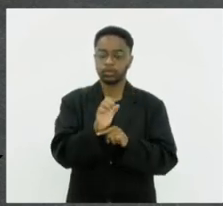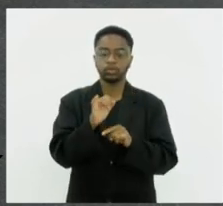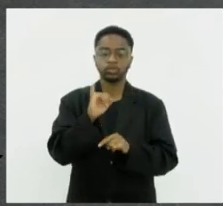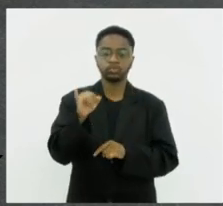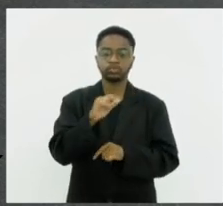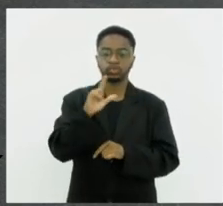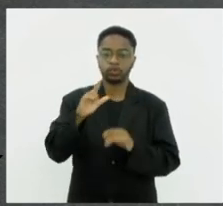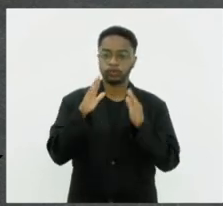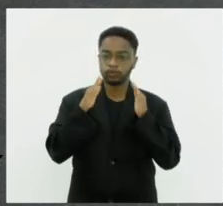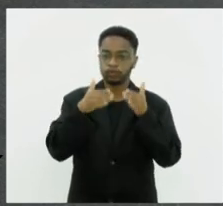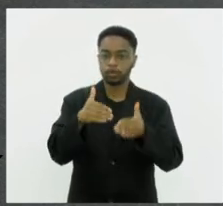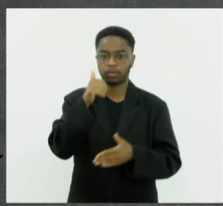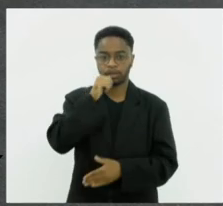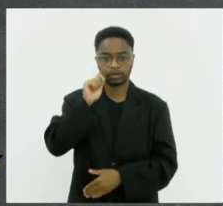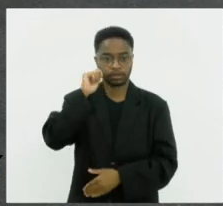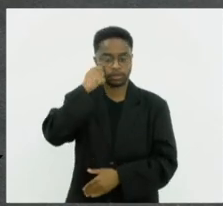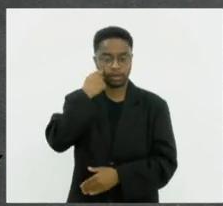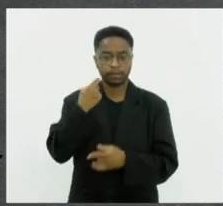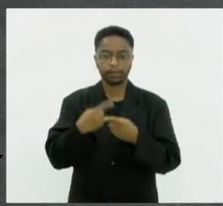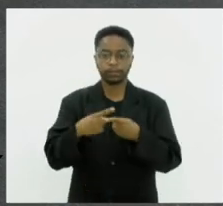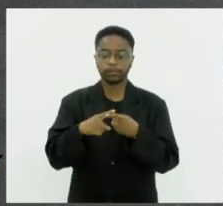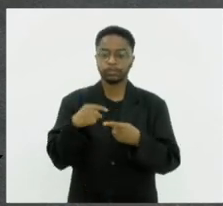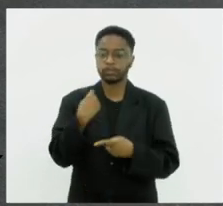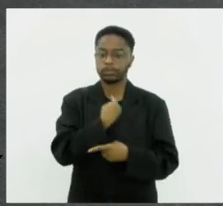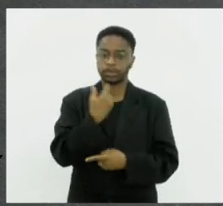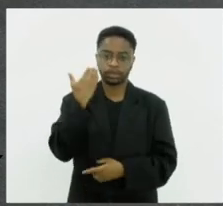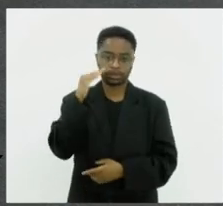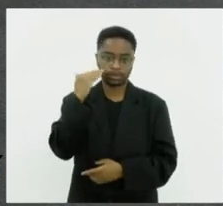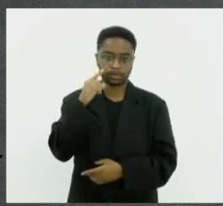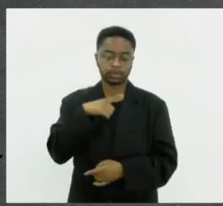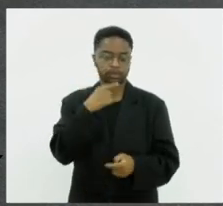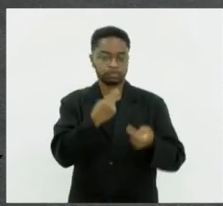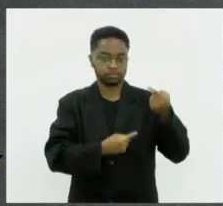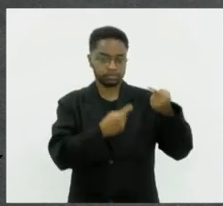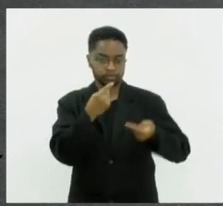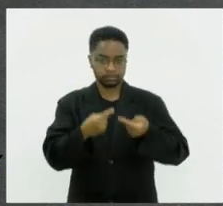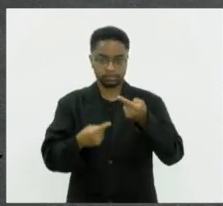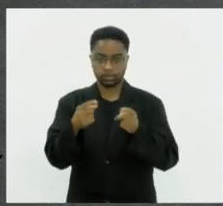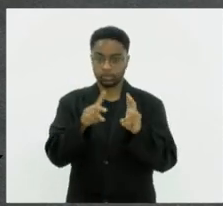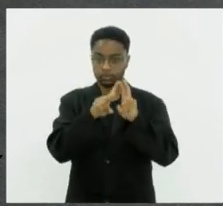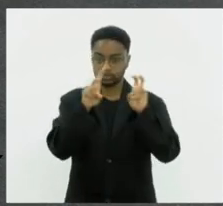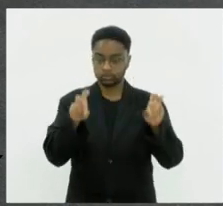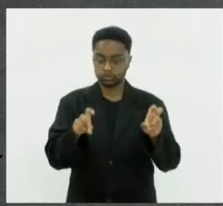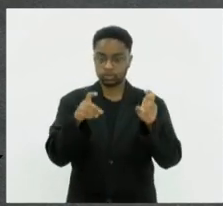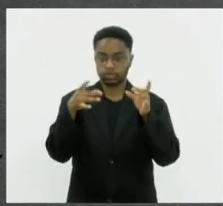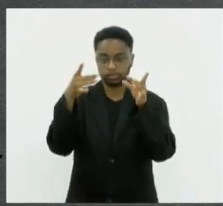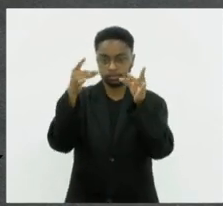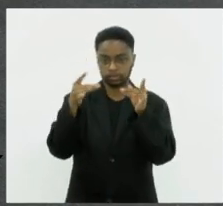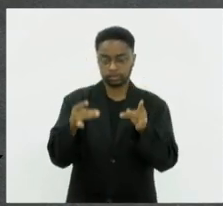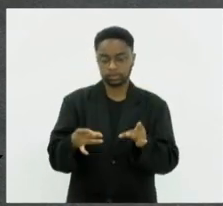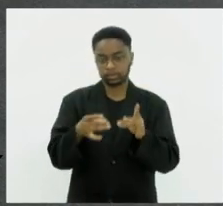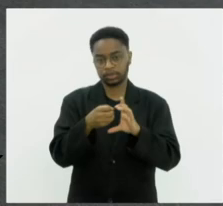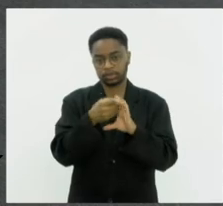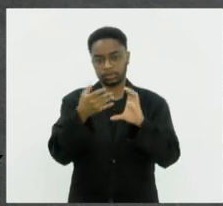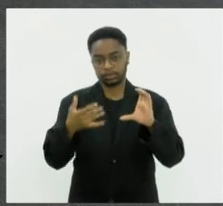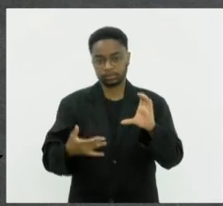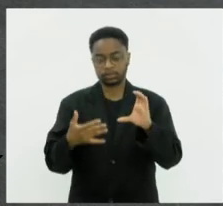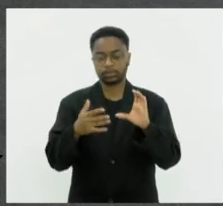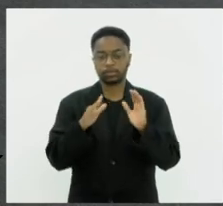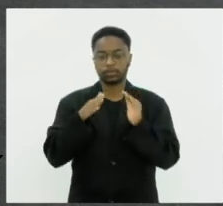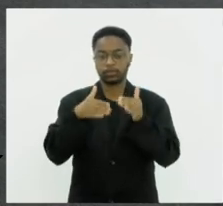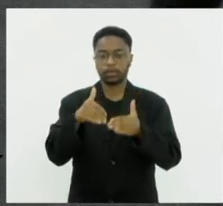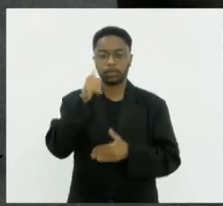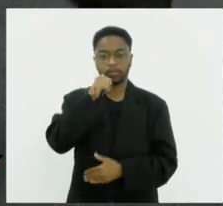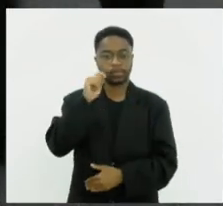Pretas, entendendo que, desde os debates que trazemos com relação às especificidades das